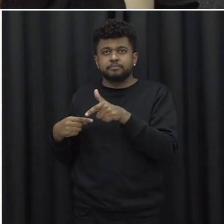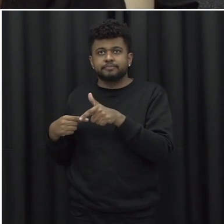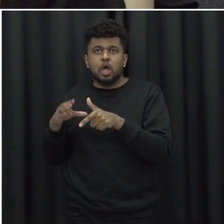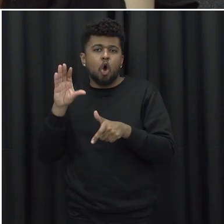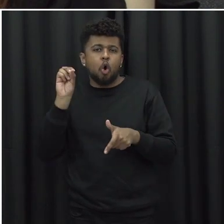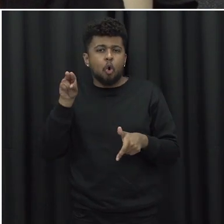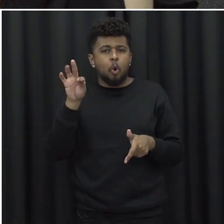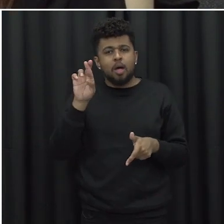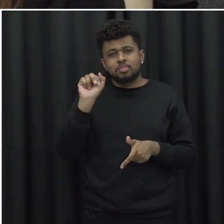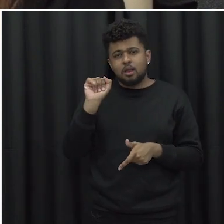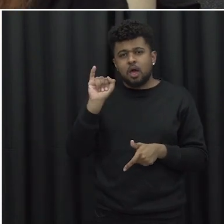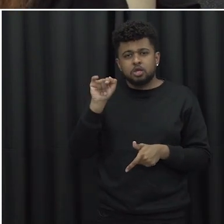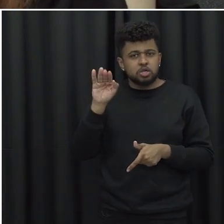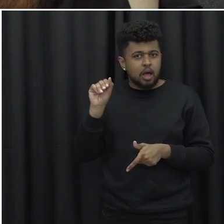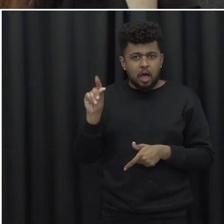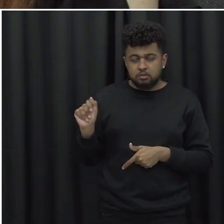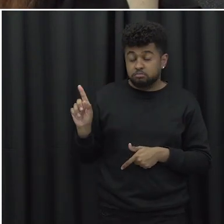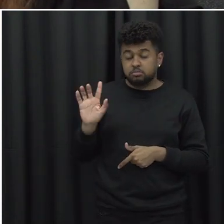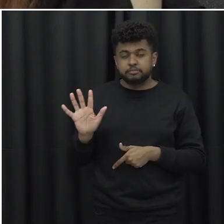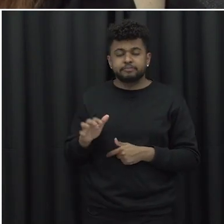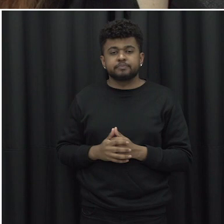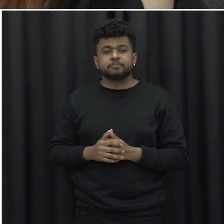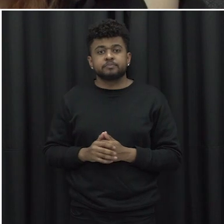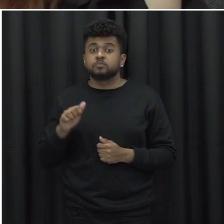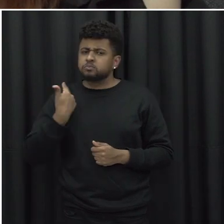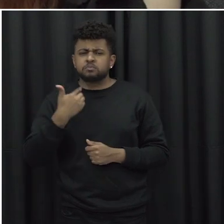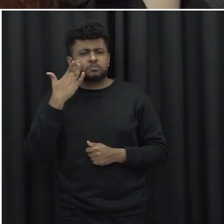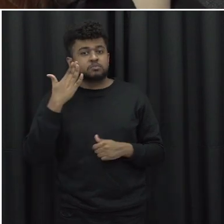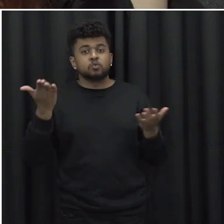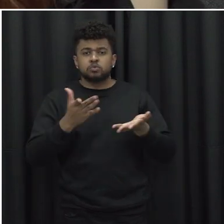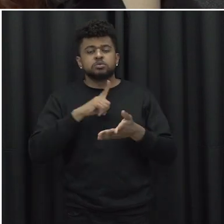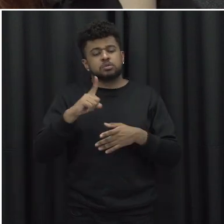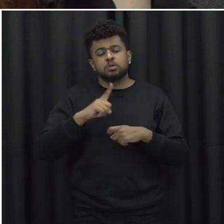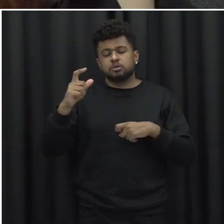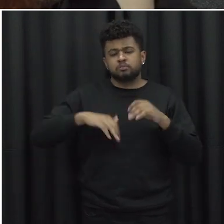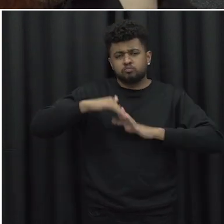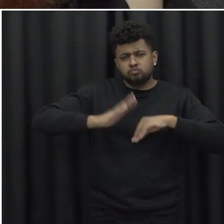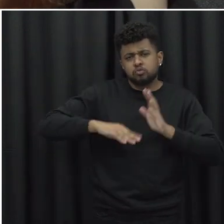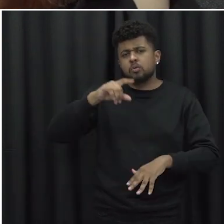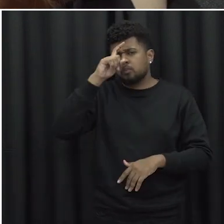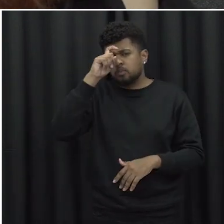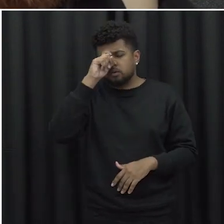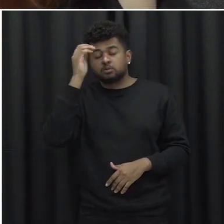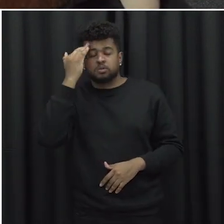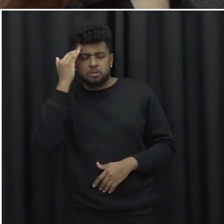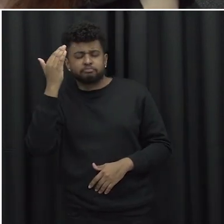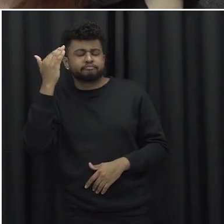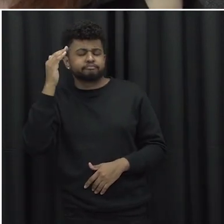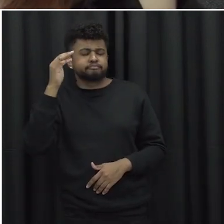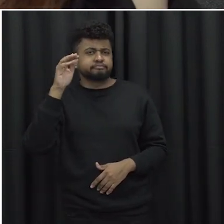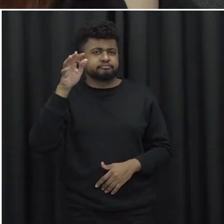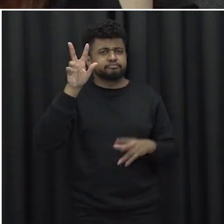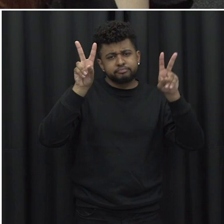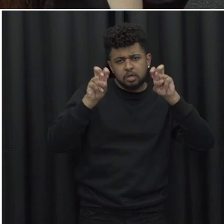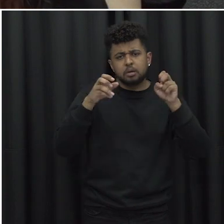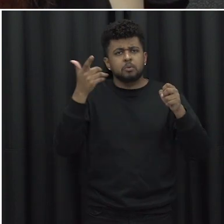totalmente contraindicada mesmo, né? Mas... E sabendo que hoje a gente tem, né, médicos que entendem do assunto,